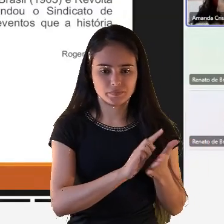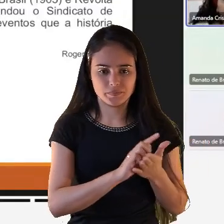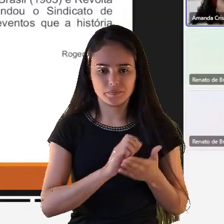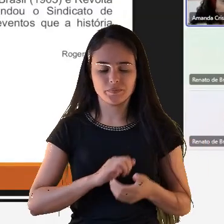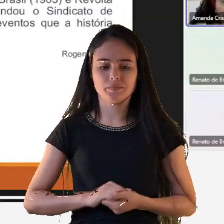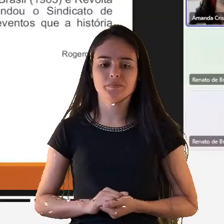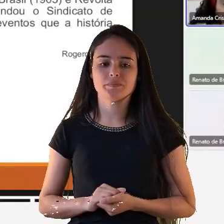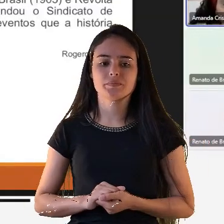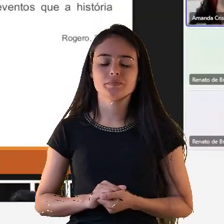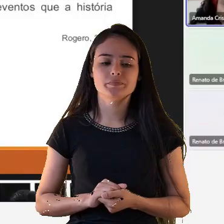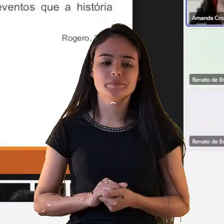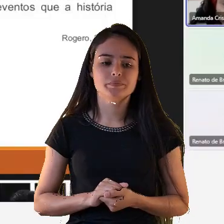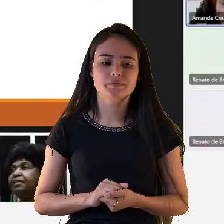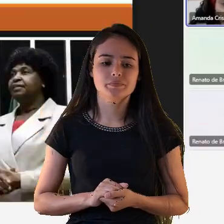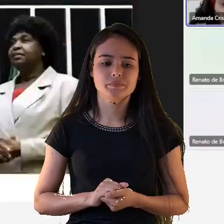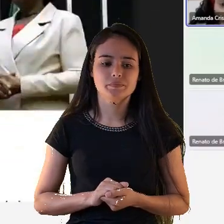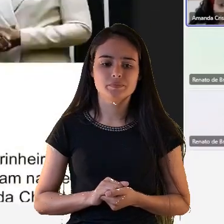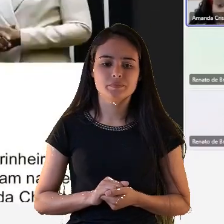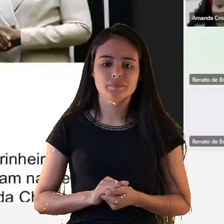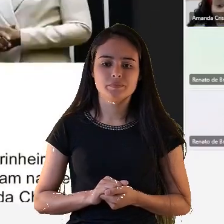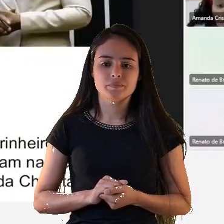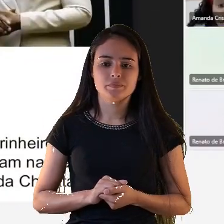algumas fotos,